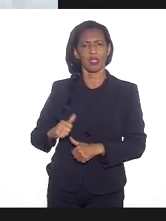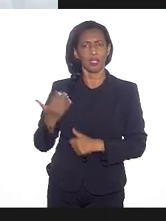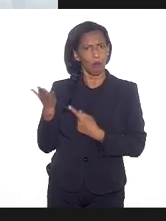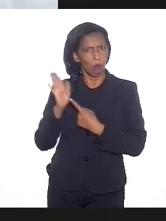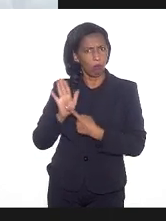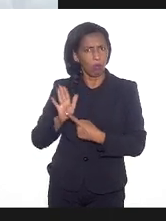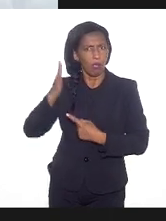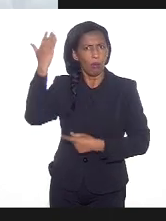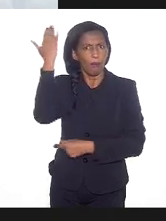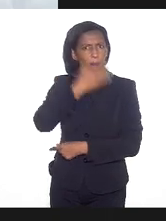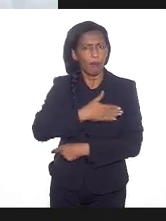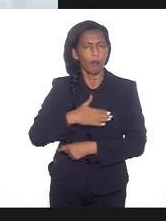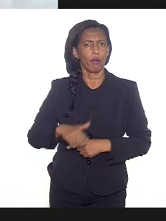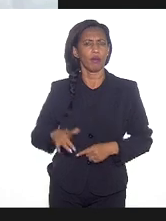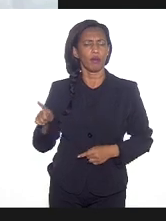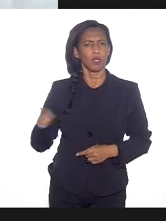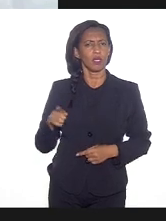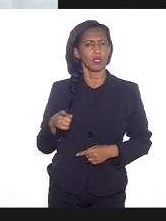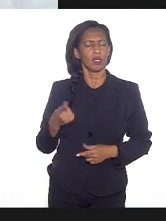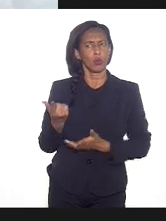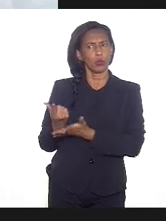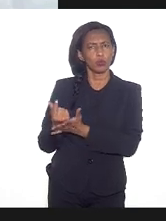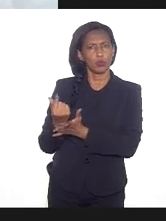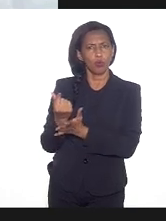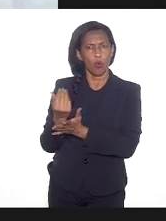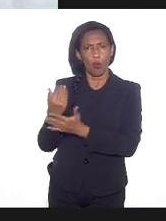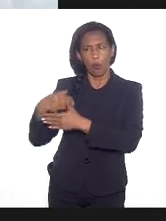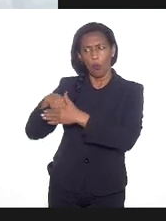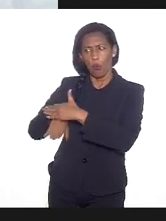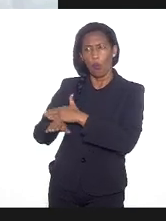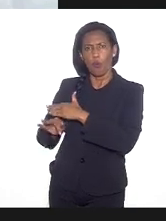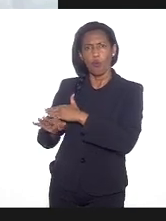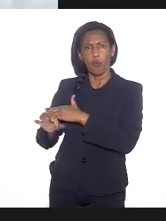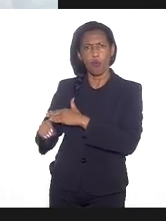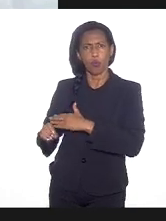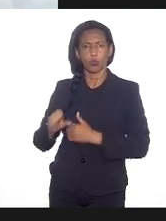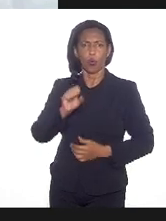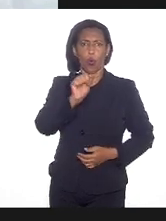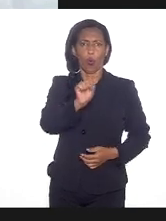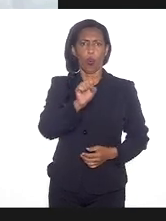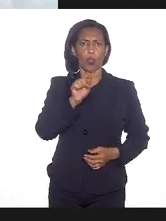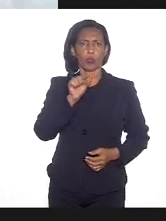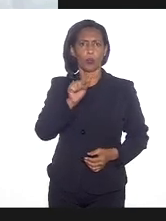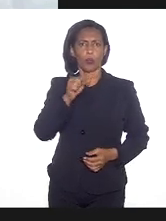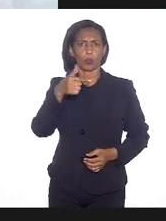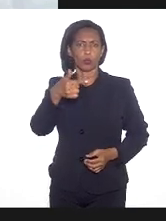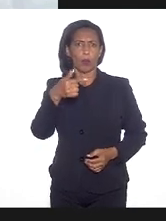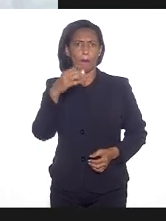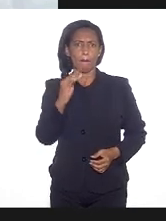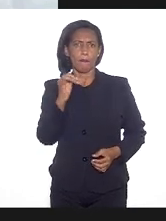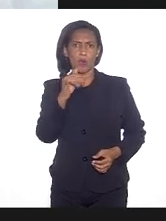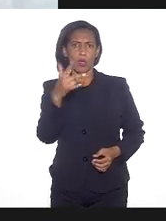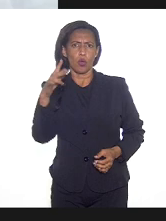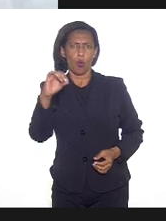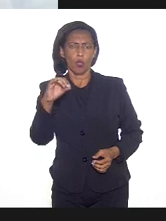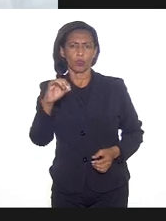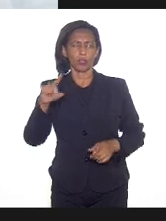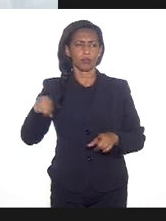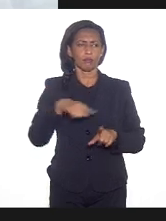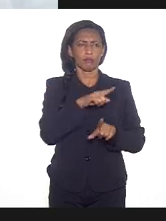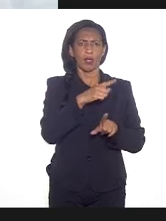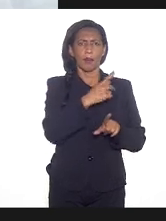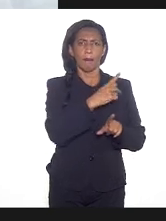que constatou que os ativos previdenciários do fundo eram um pouco superiores a 8,2 bilhões, enquanto os passivos